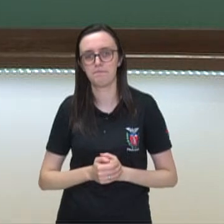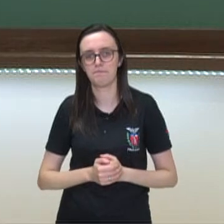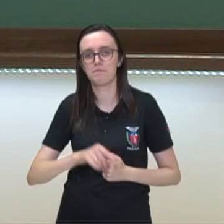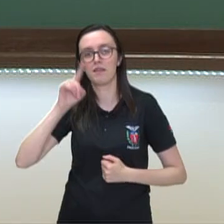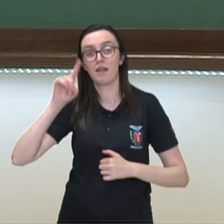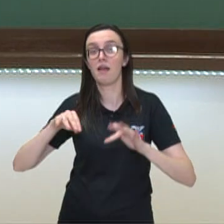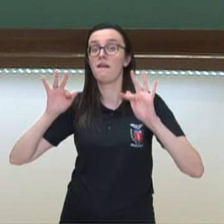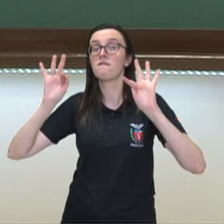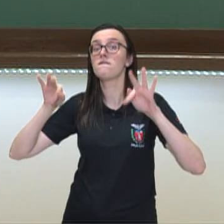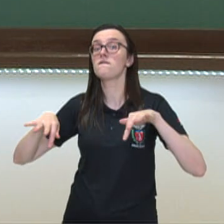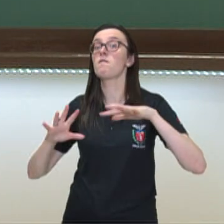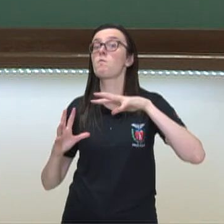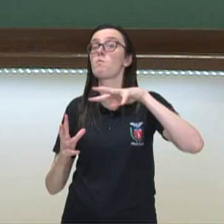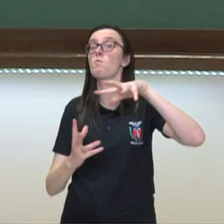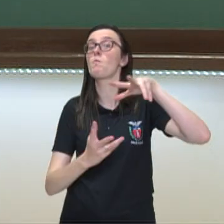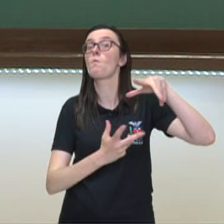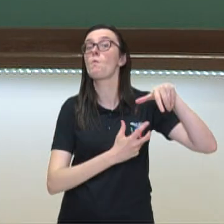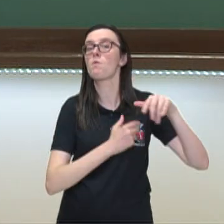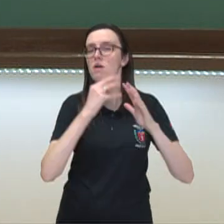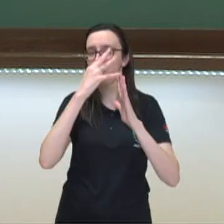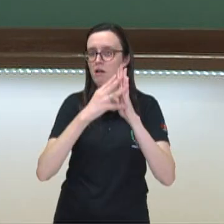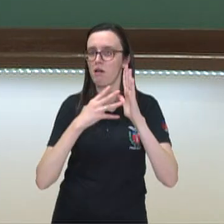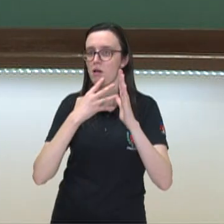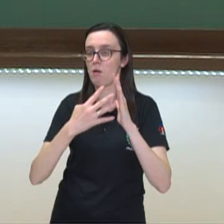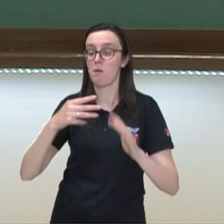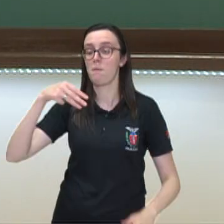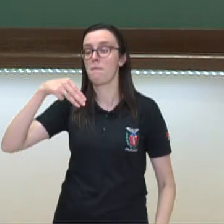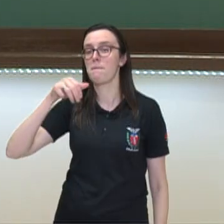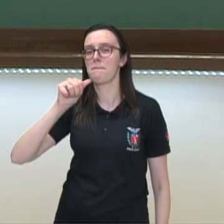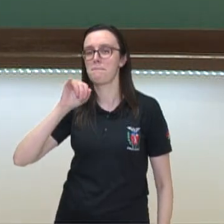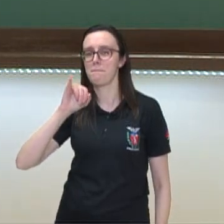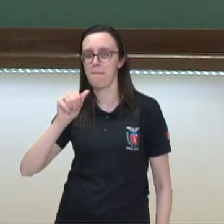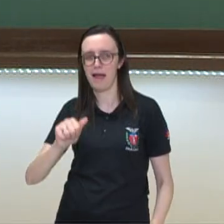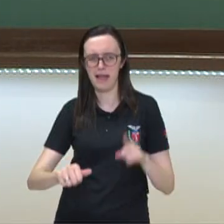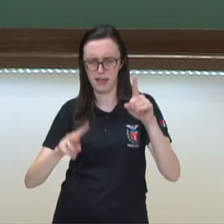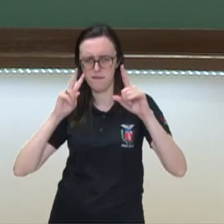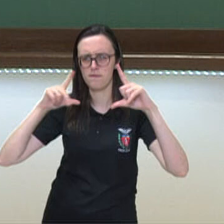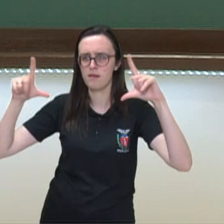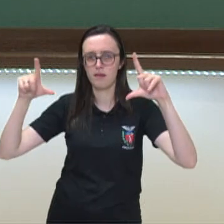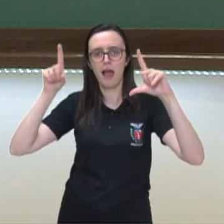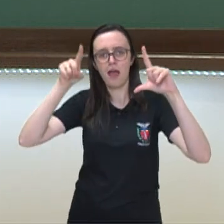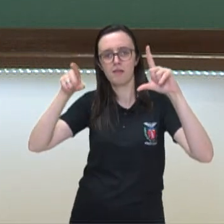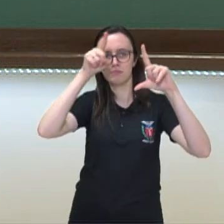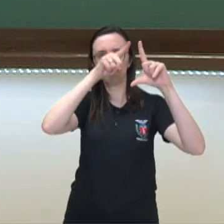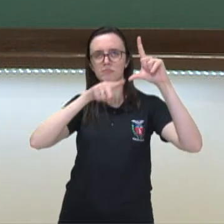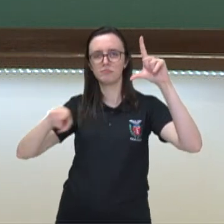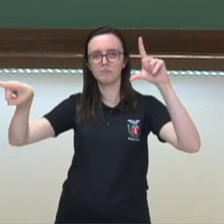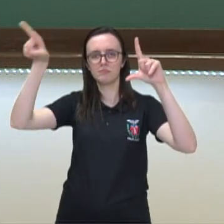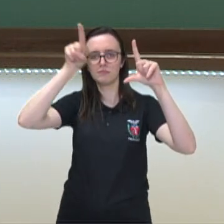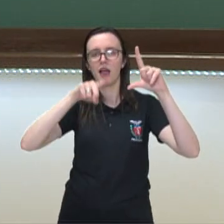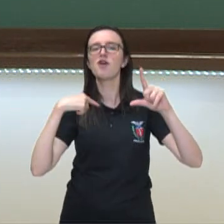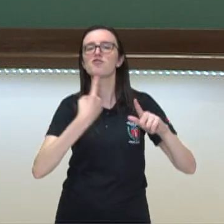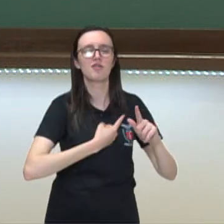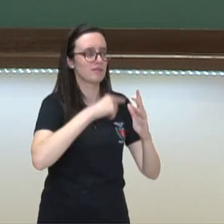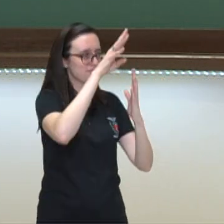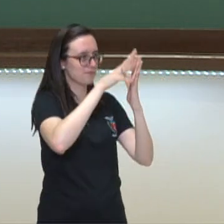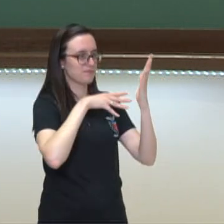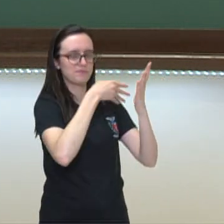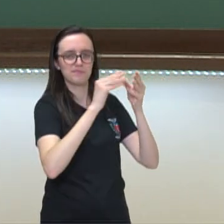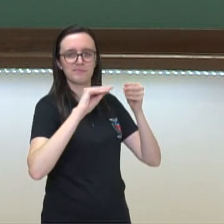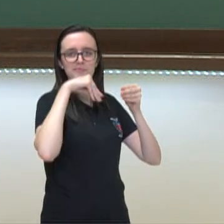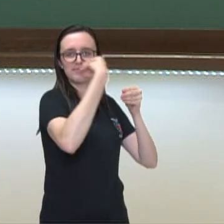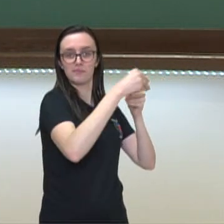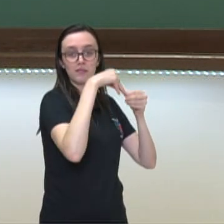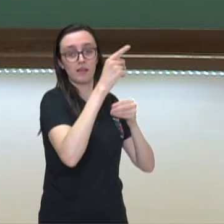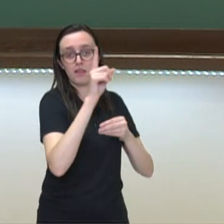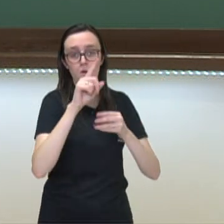fim do mundo no calendário maia. O calendário maia que está aqui é um calendário circular, diferente do calendário que nós